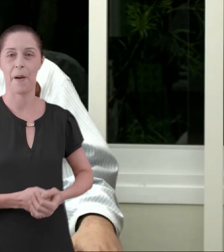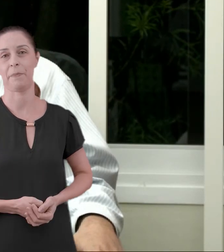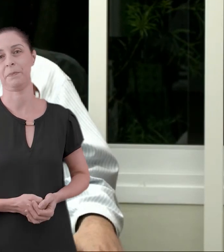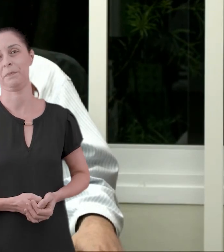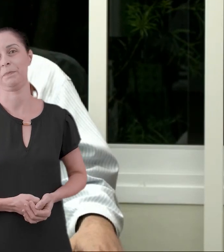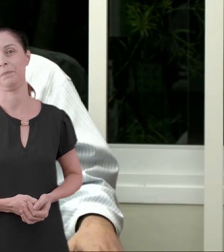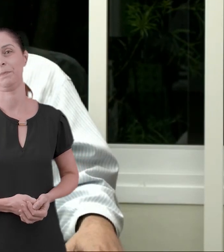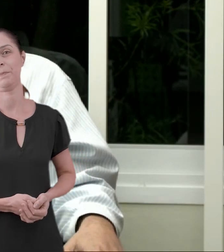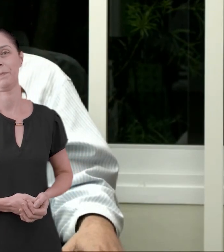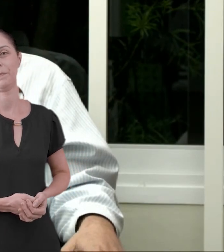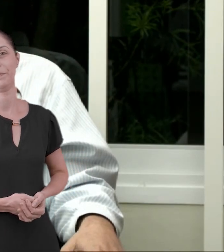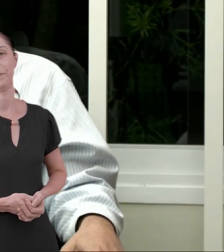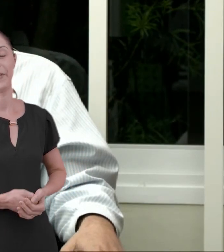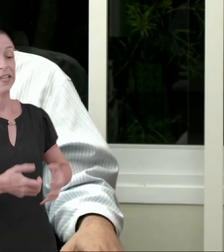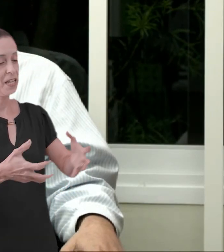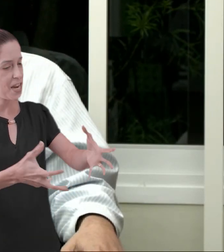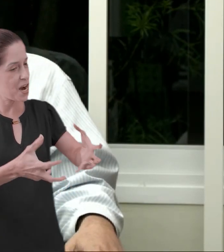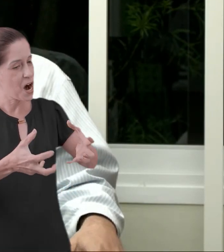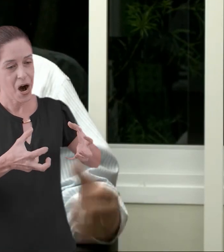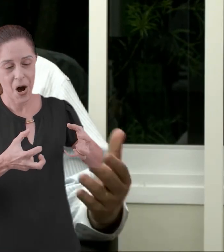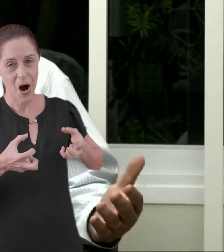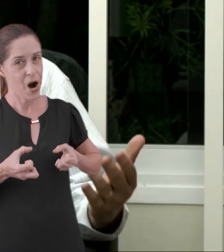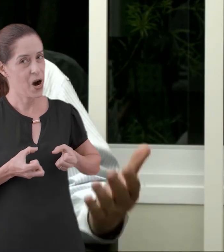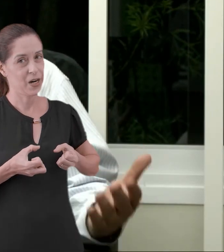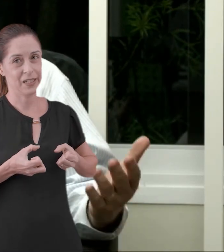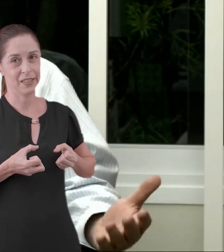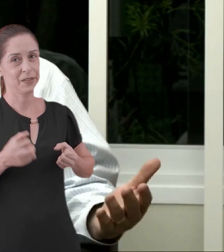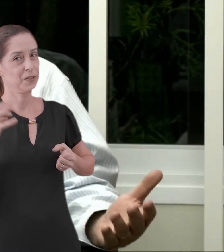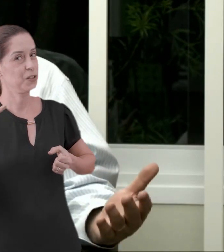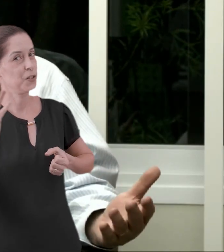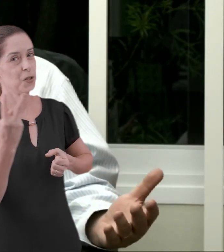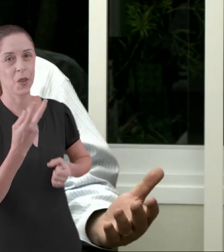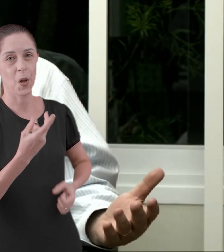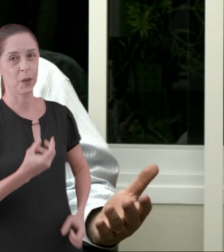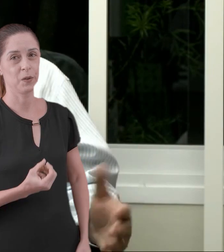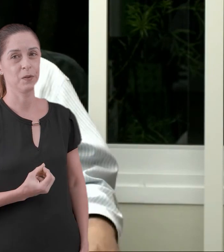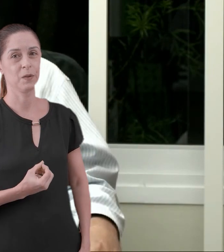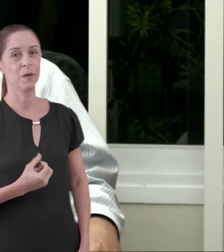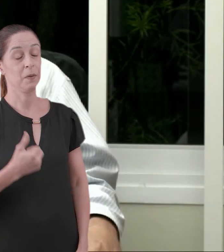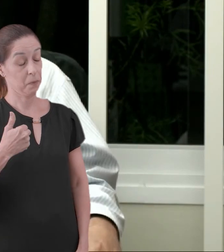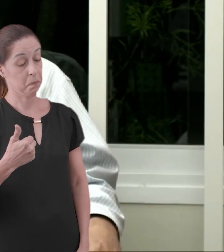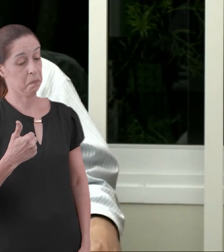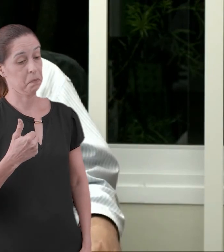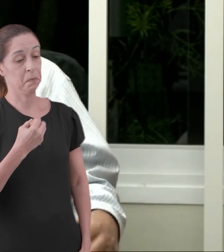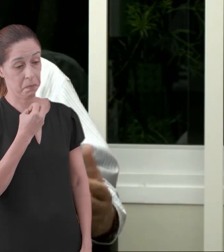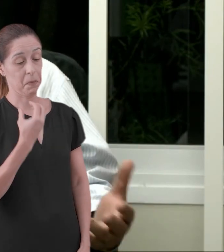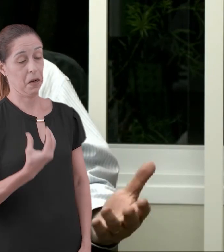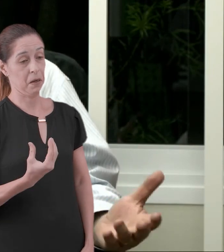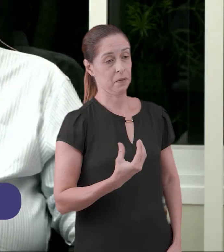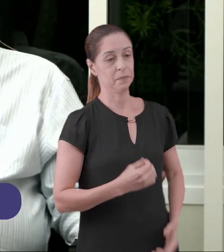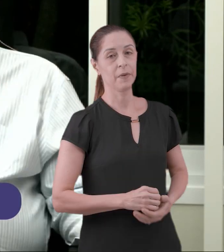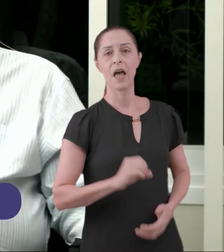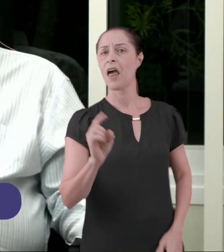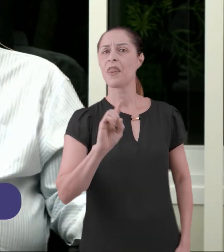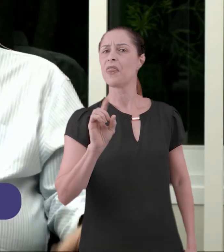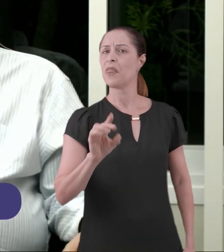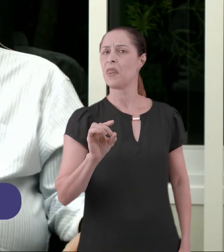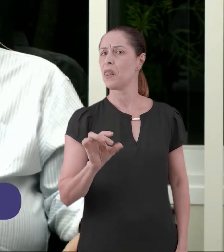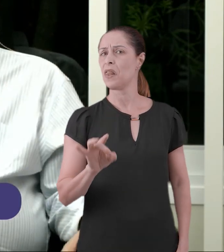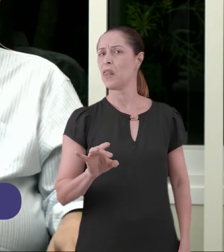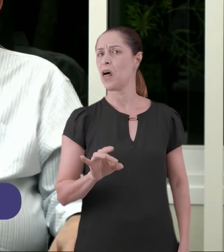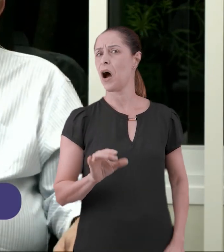cristão, de acolher e receber todos bem, né? Não é somente o autista. Sim.